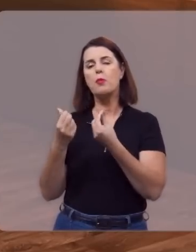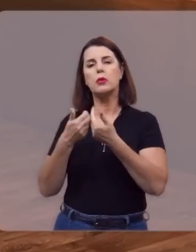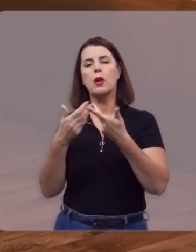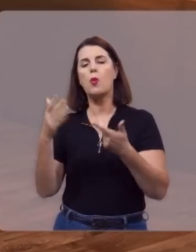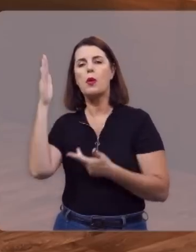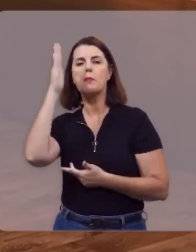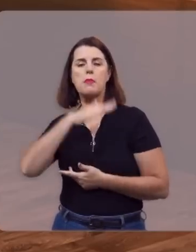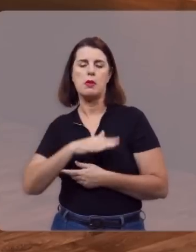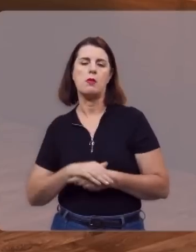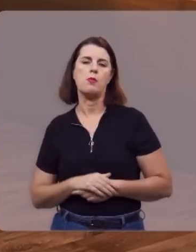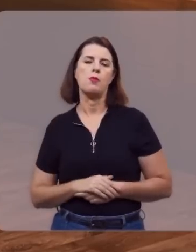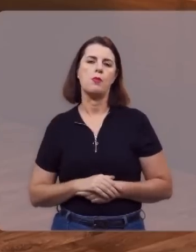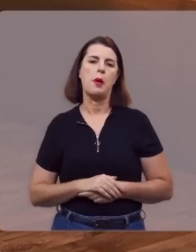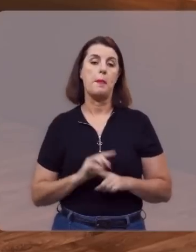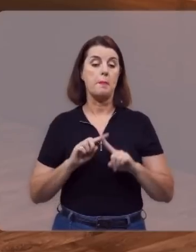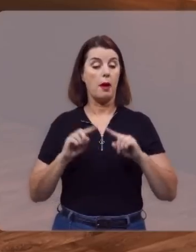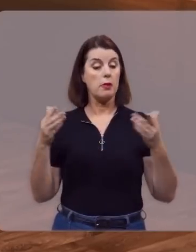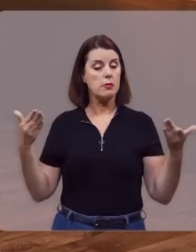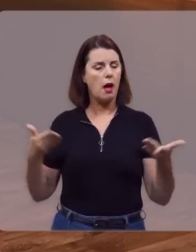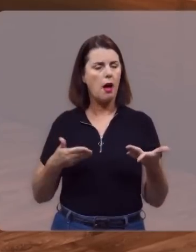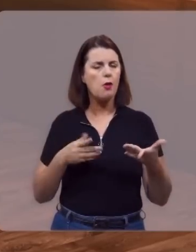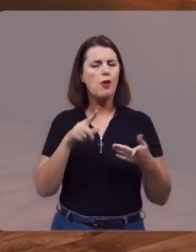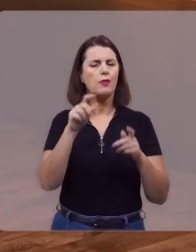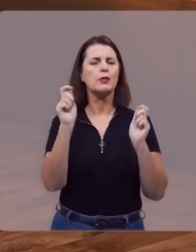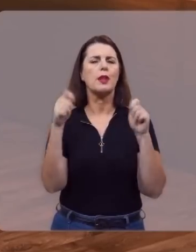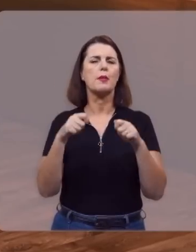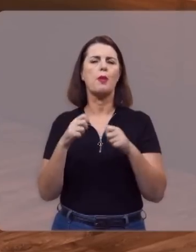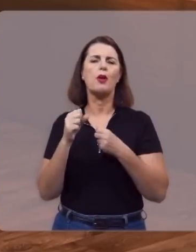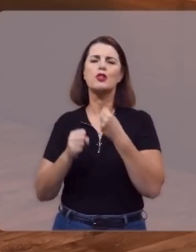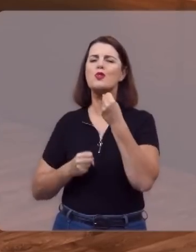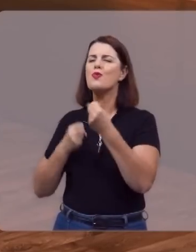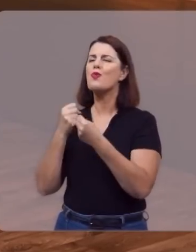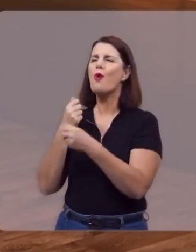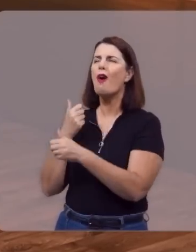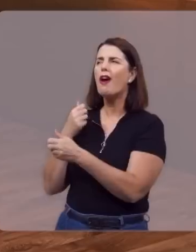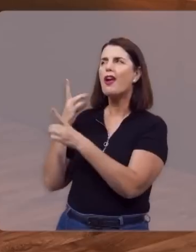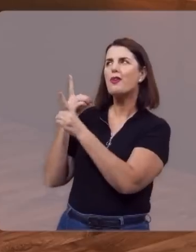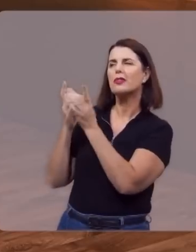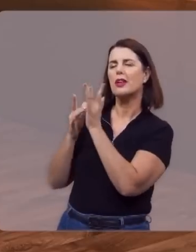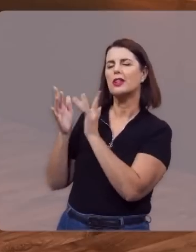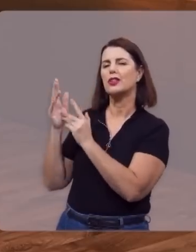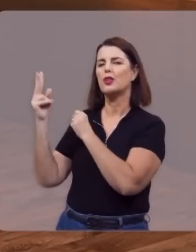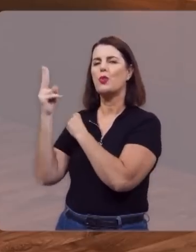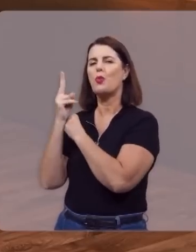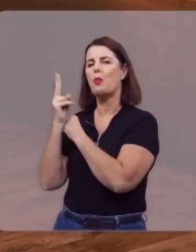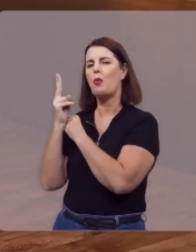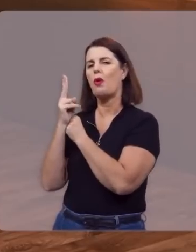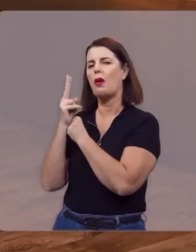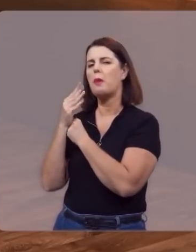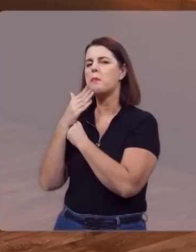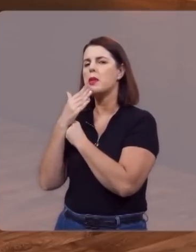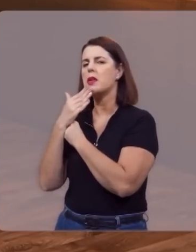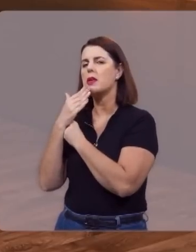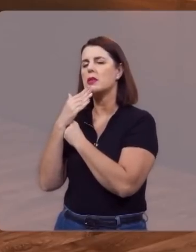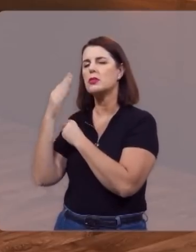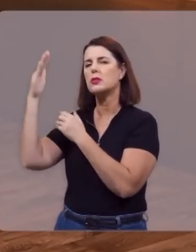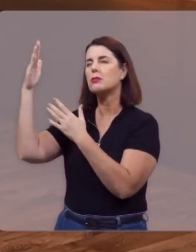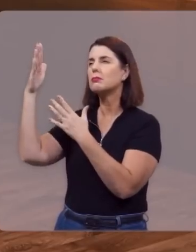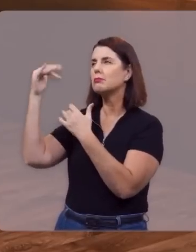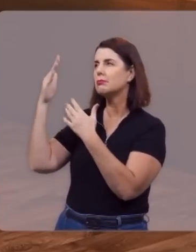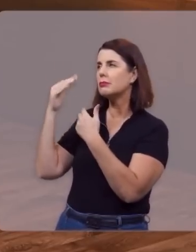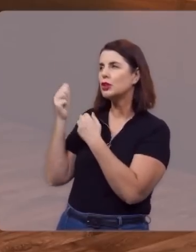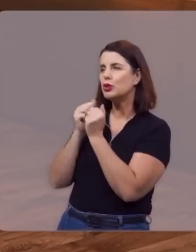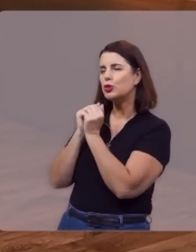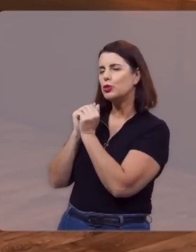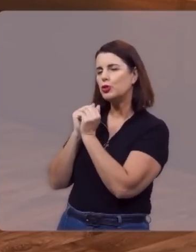dardos inflamados do maligno, mas agora mesmo você pode correr para Jesus, buscar abrigo nele, tomar toda a armadura